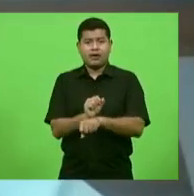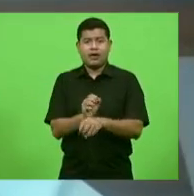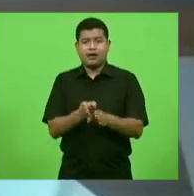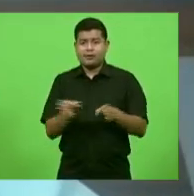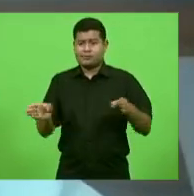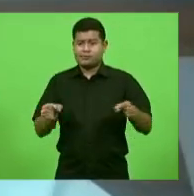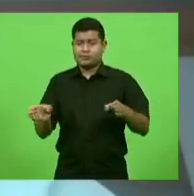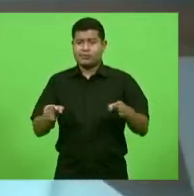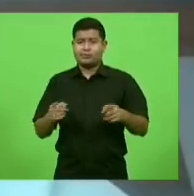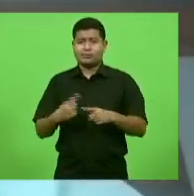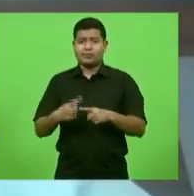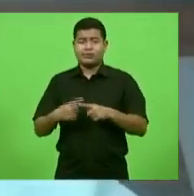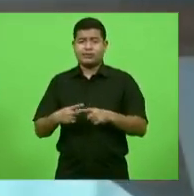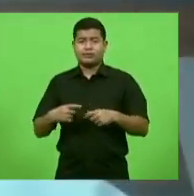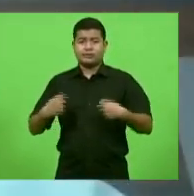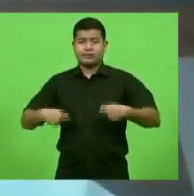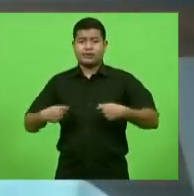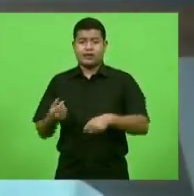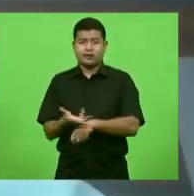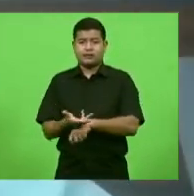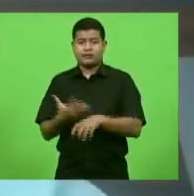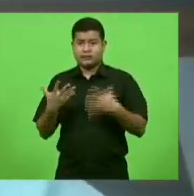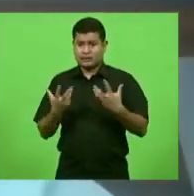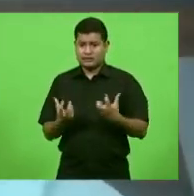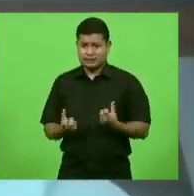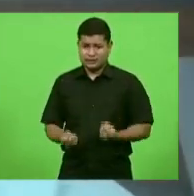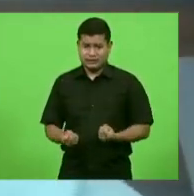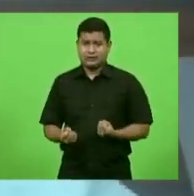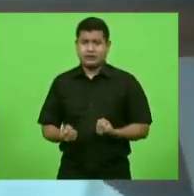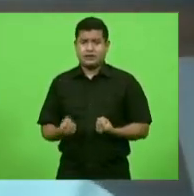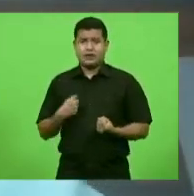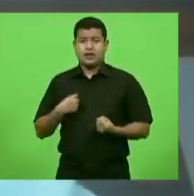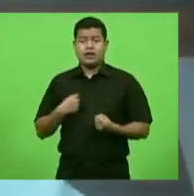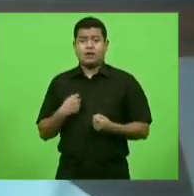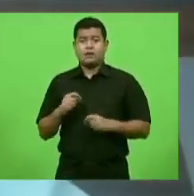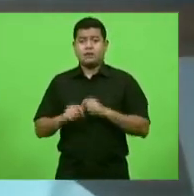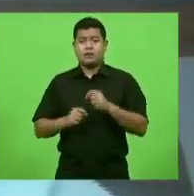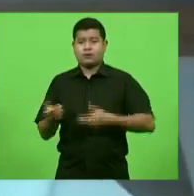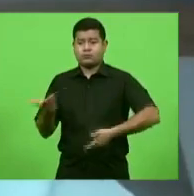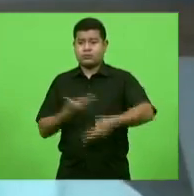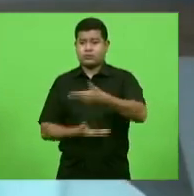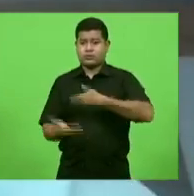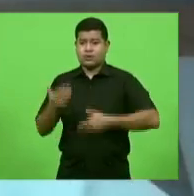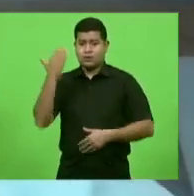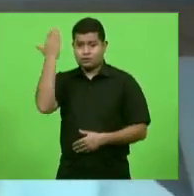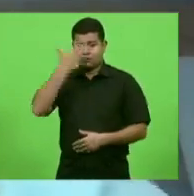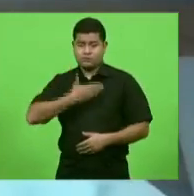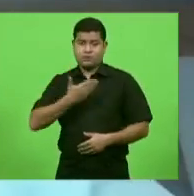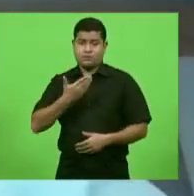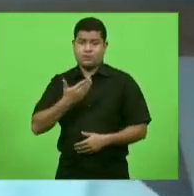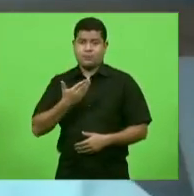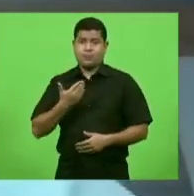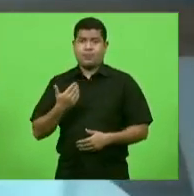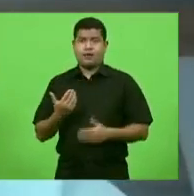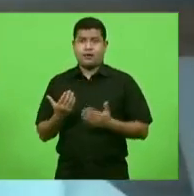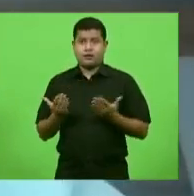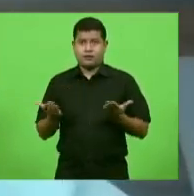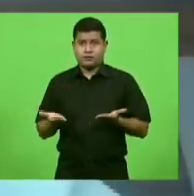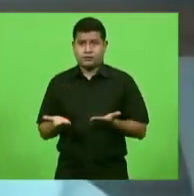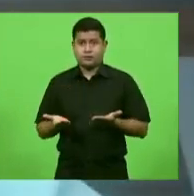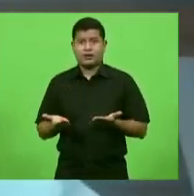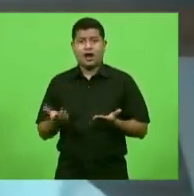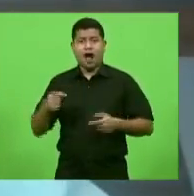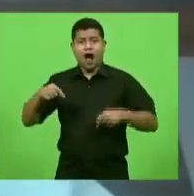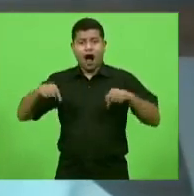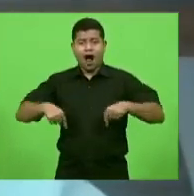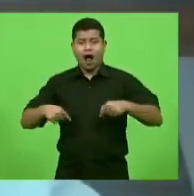deferimento de diligência que visava o compartilhamento de provas e que anteriormente tinha sido indeferida, há de se rememorar que o que aqui se discute